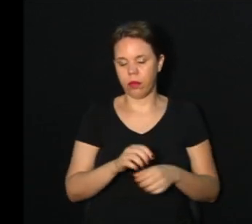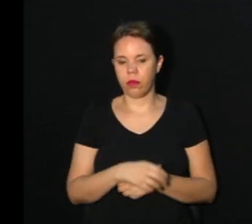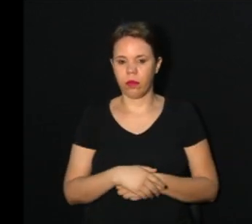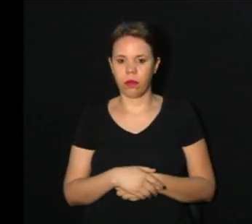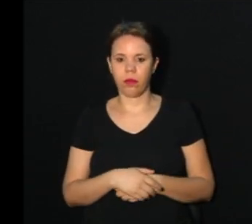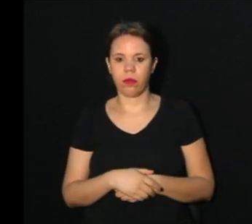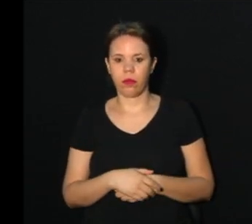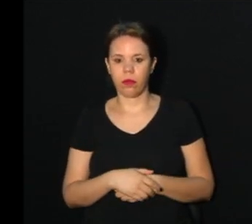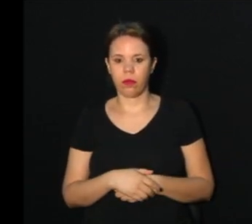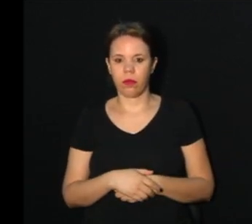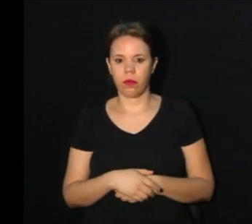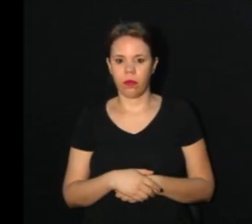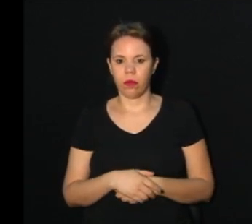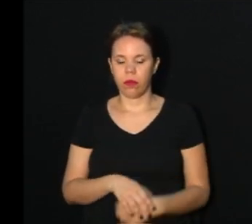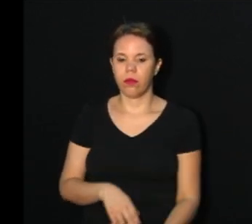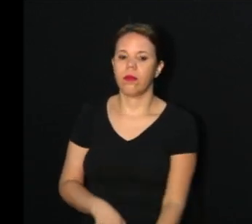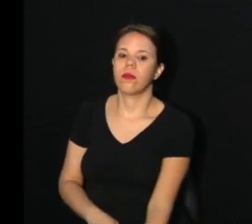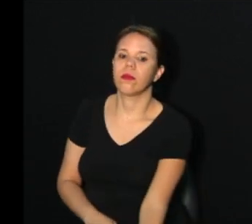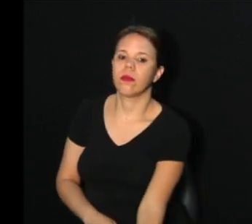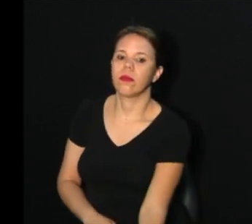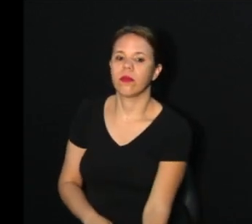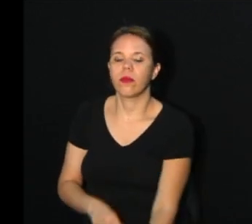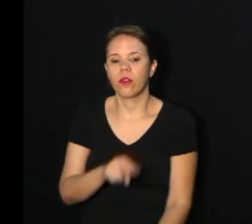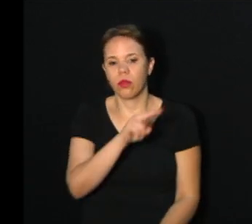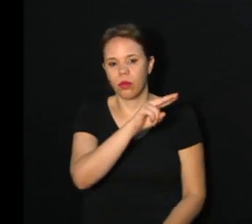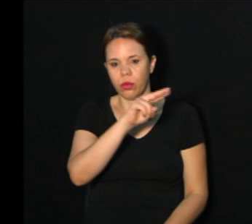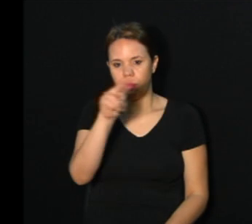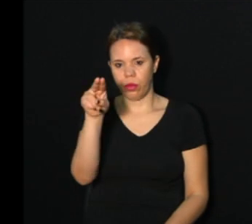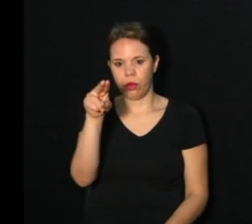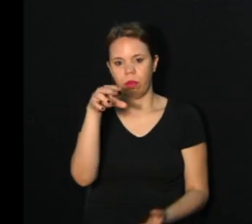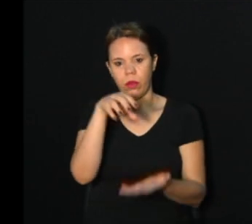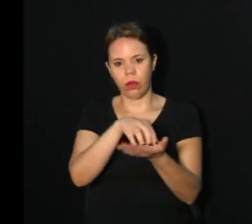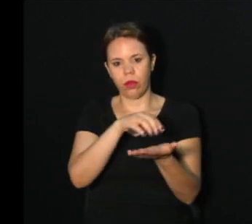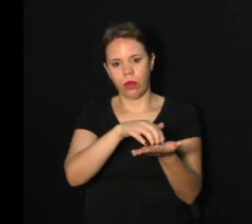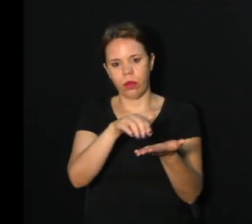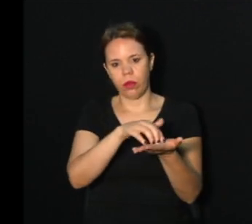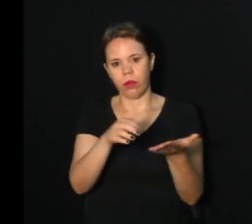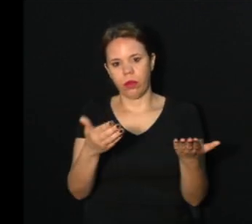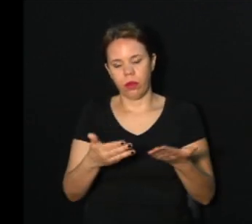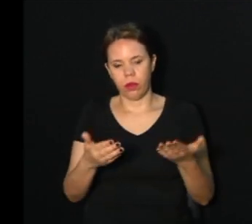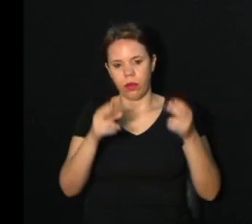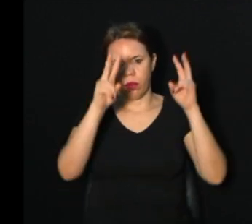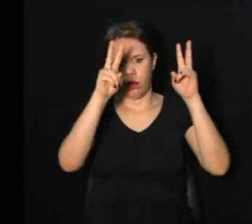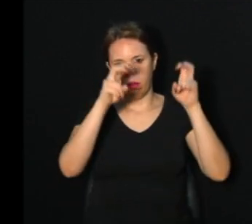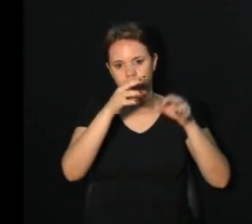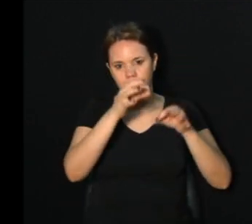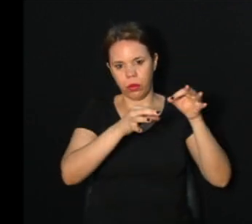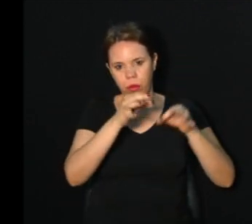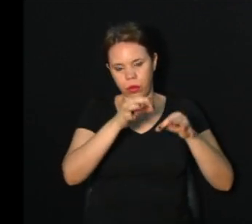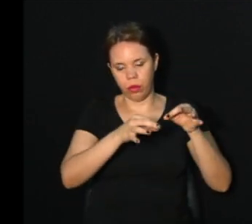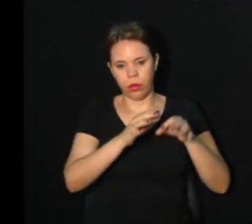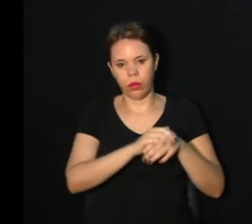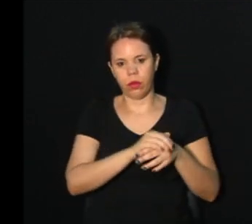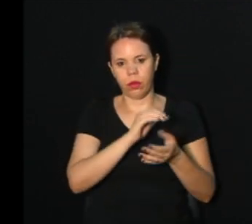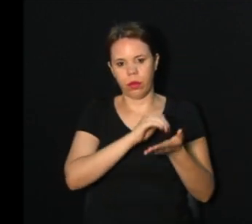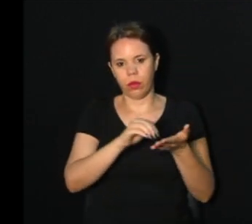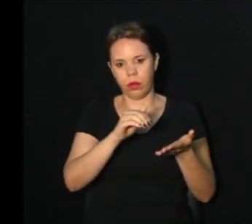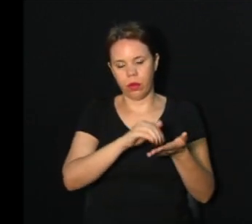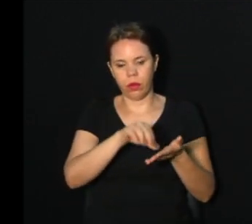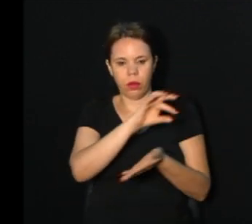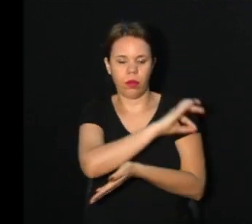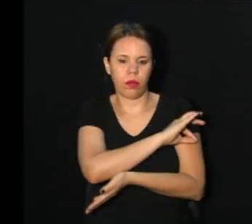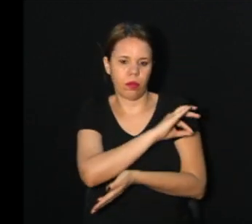a nomenclatura da secretaria, que hoje se chama Assuntos Jurídicos, Secretaria Municipal de